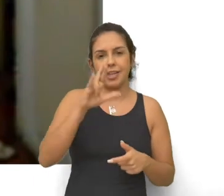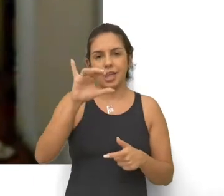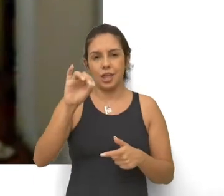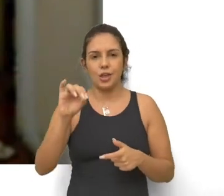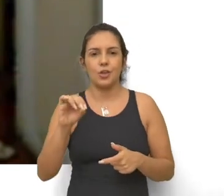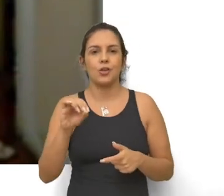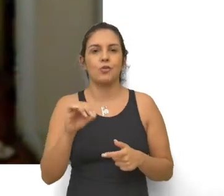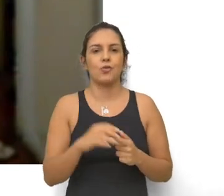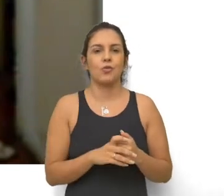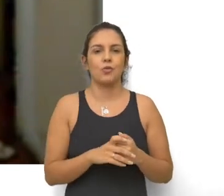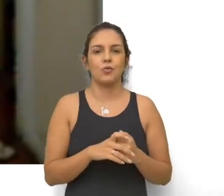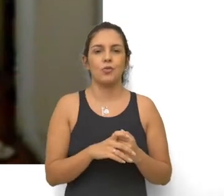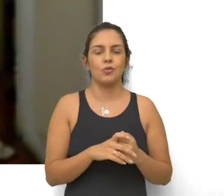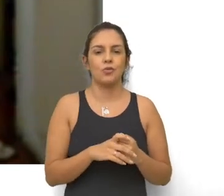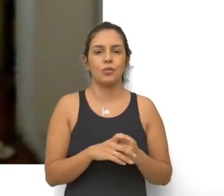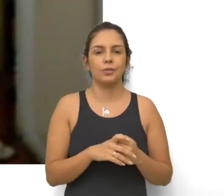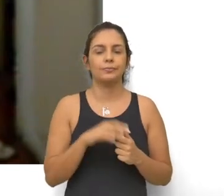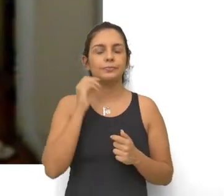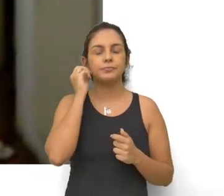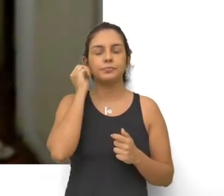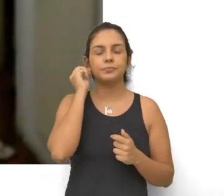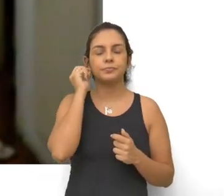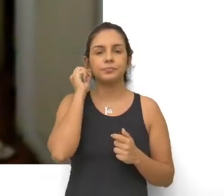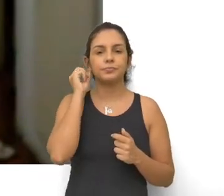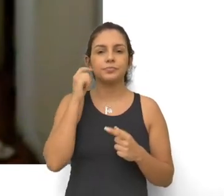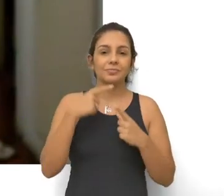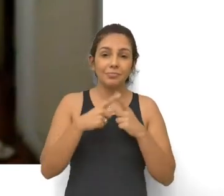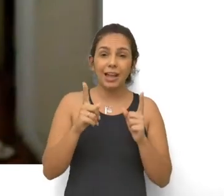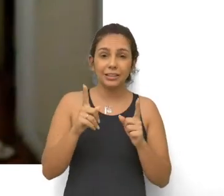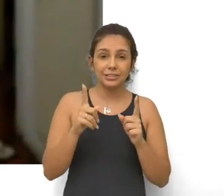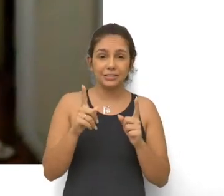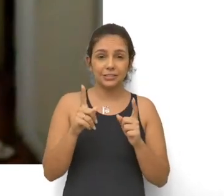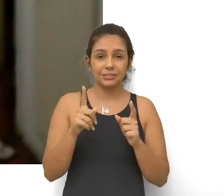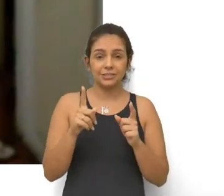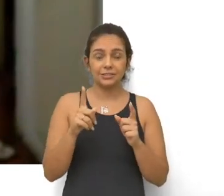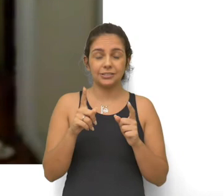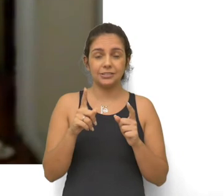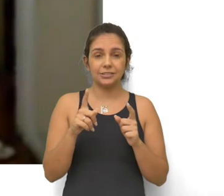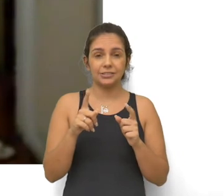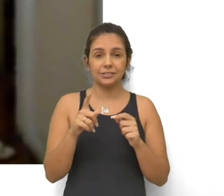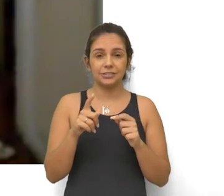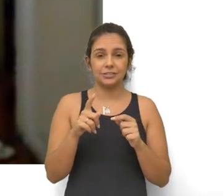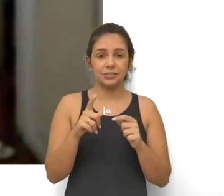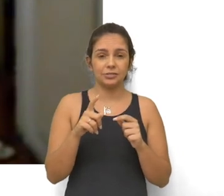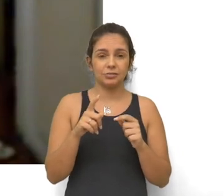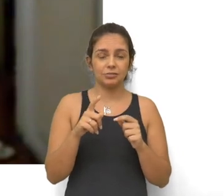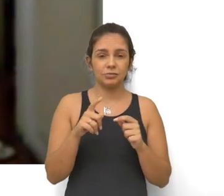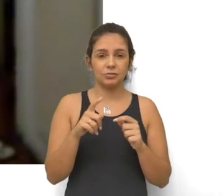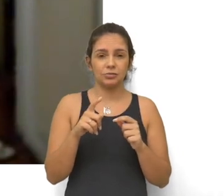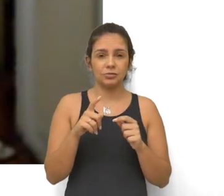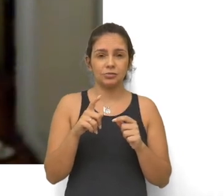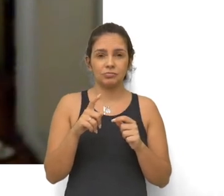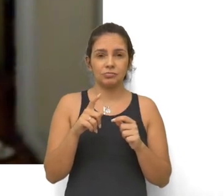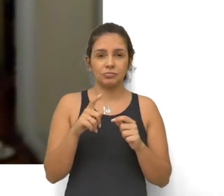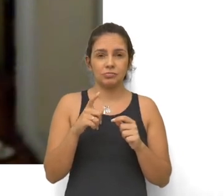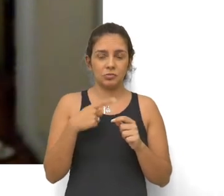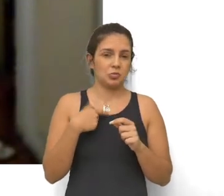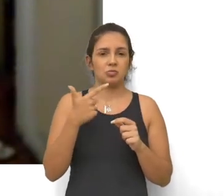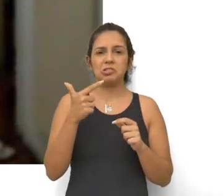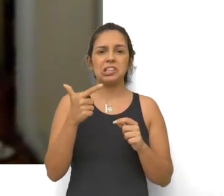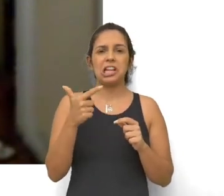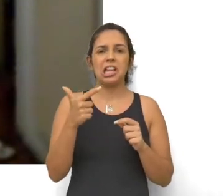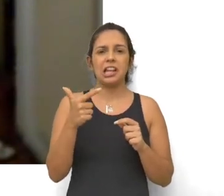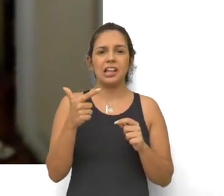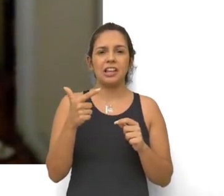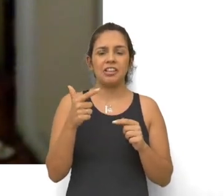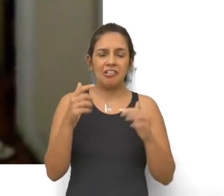tudo isso assim pela... Pô, mas fora isso, assim, eu não tô fazendo o jogo do